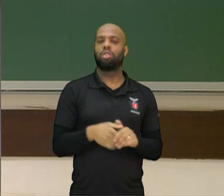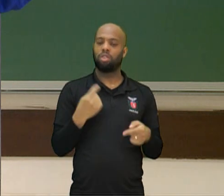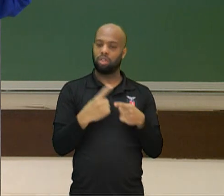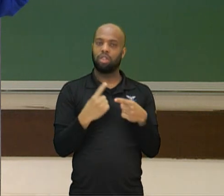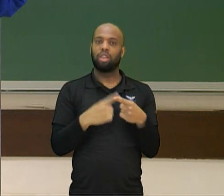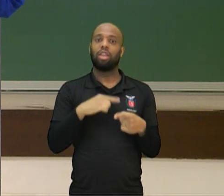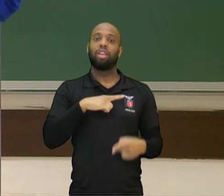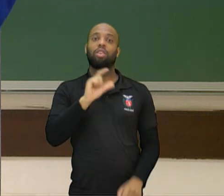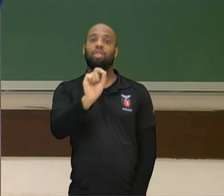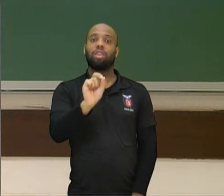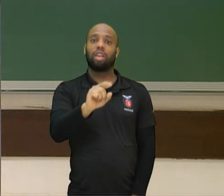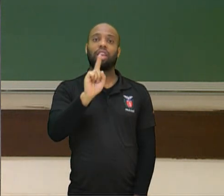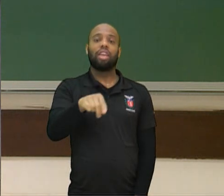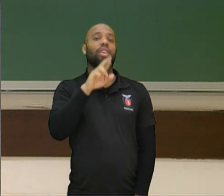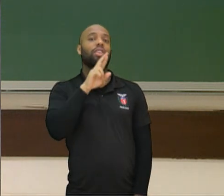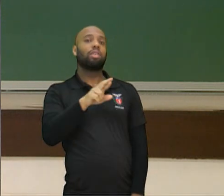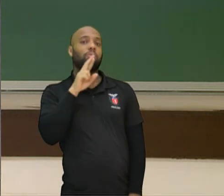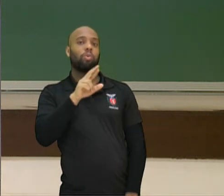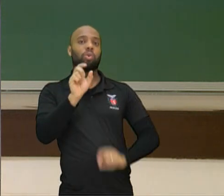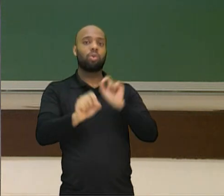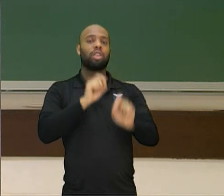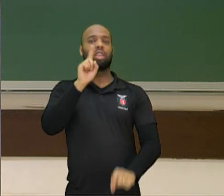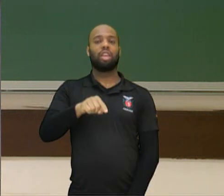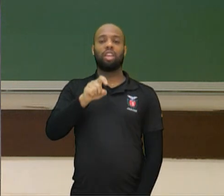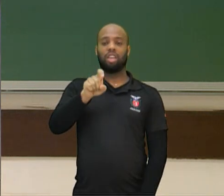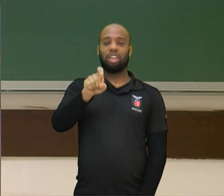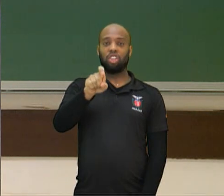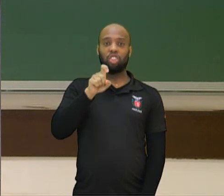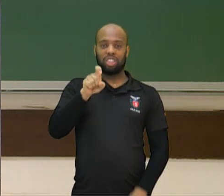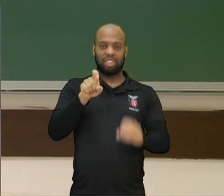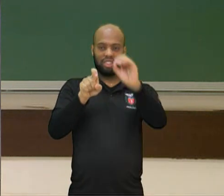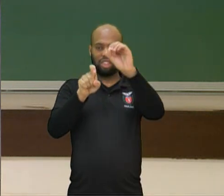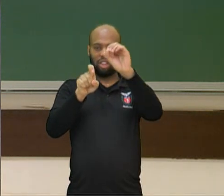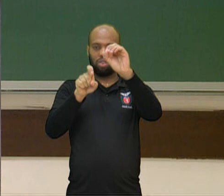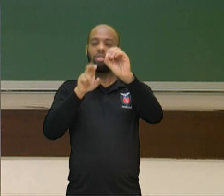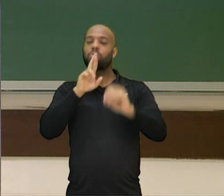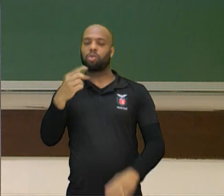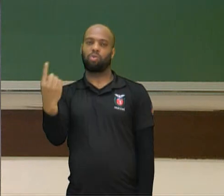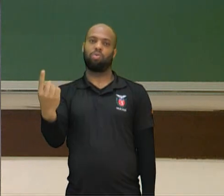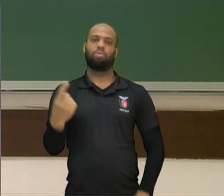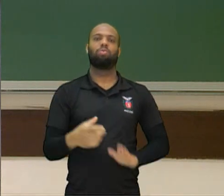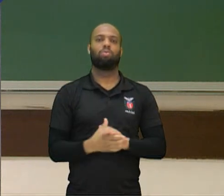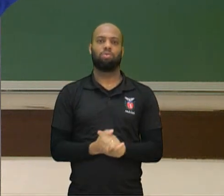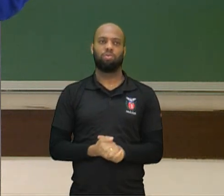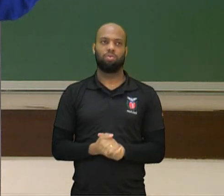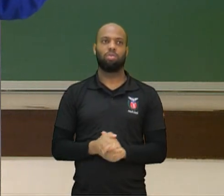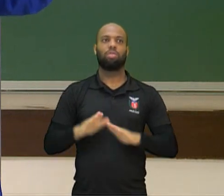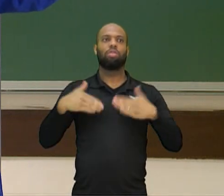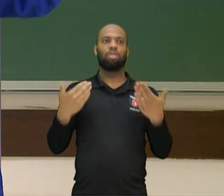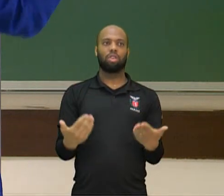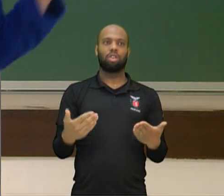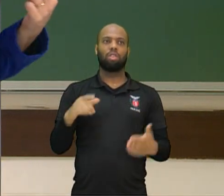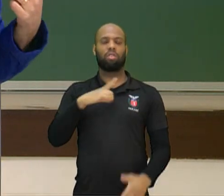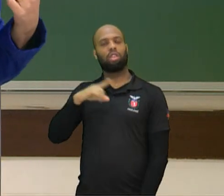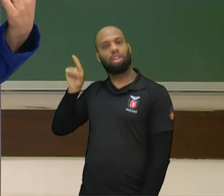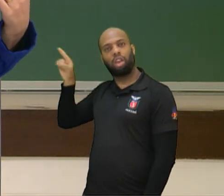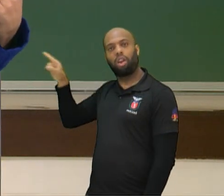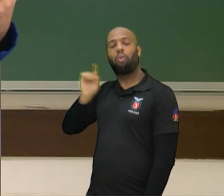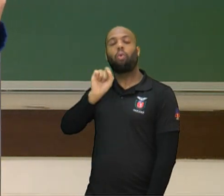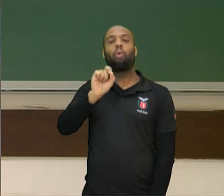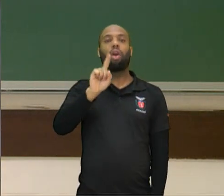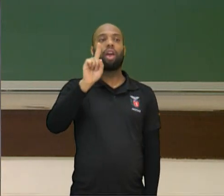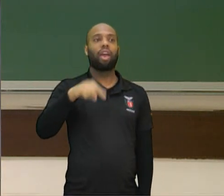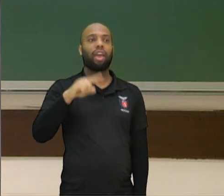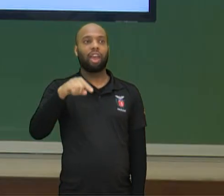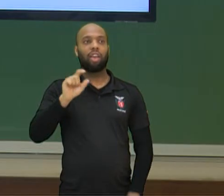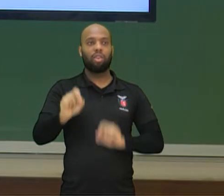em x elevado a zero. Todo número elevado a zero é 1. Então, aqui nós chamamos ele